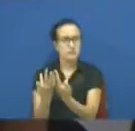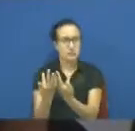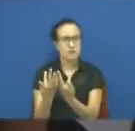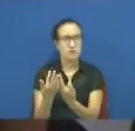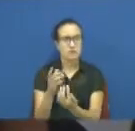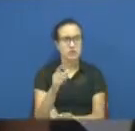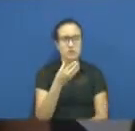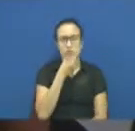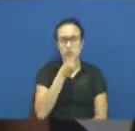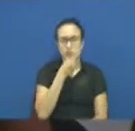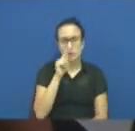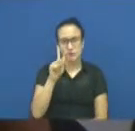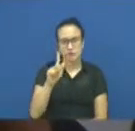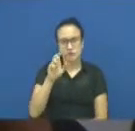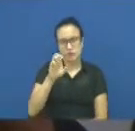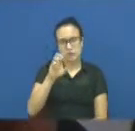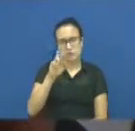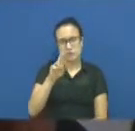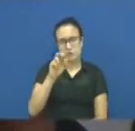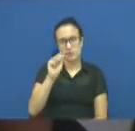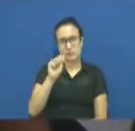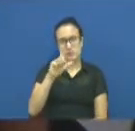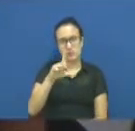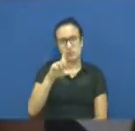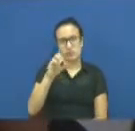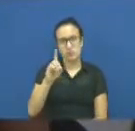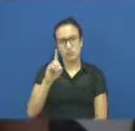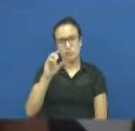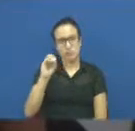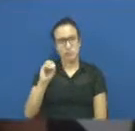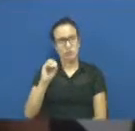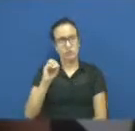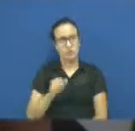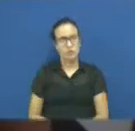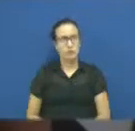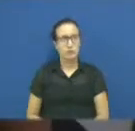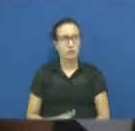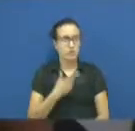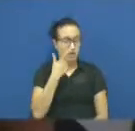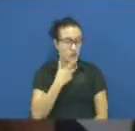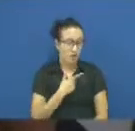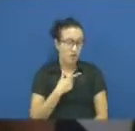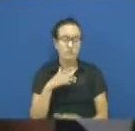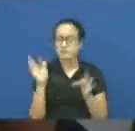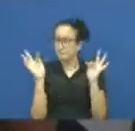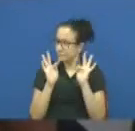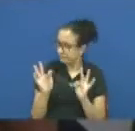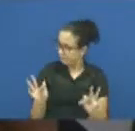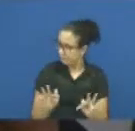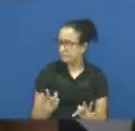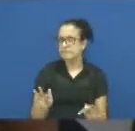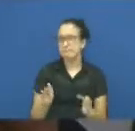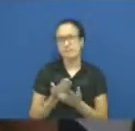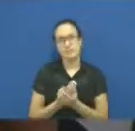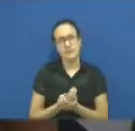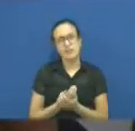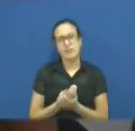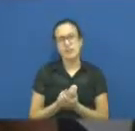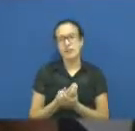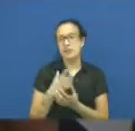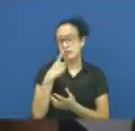Geraldo José Soares e dizer que para mim é uma honra muito grande ter sido